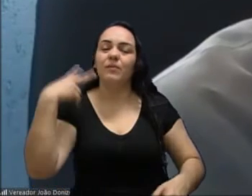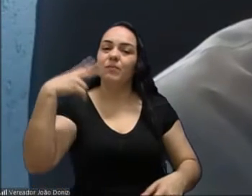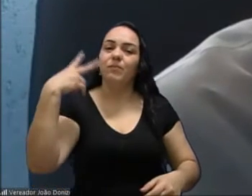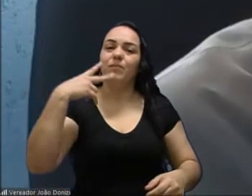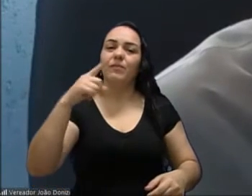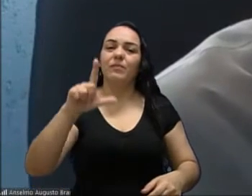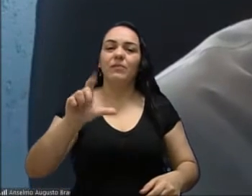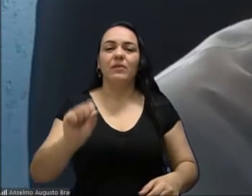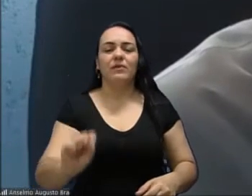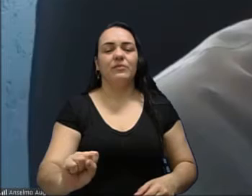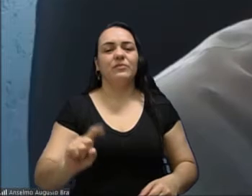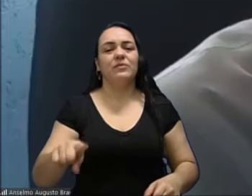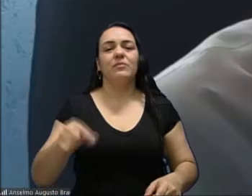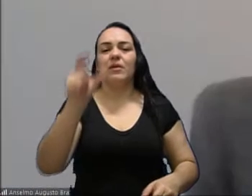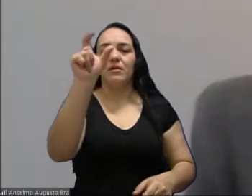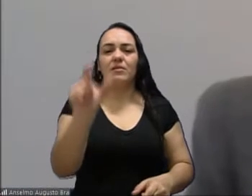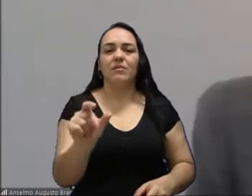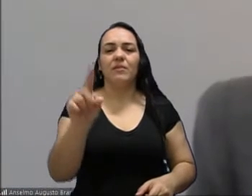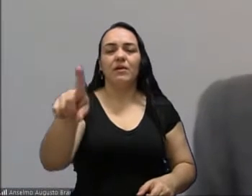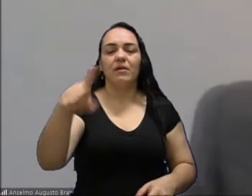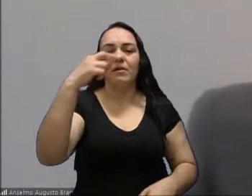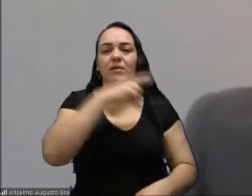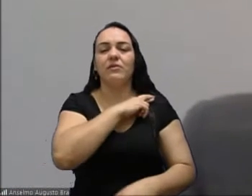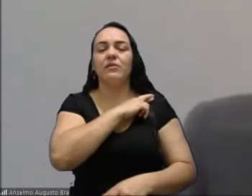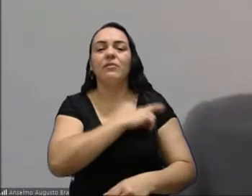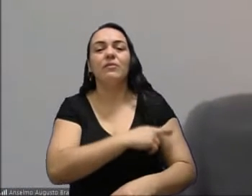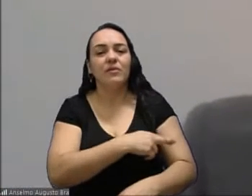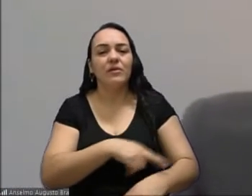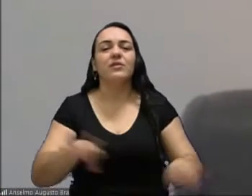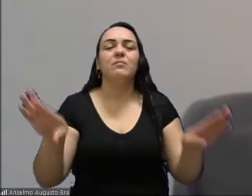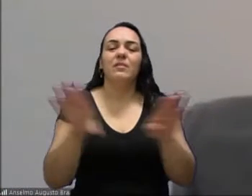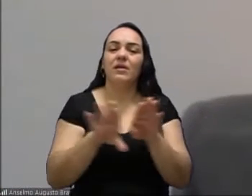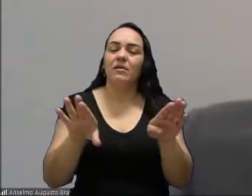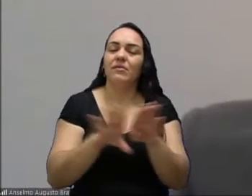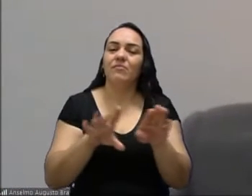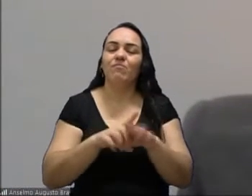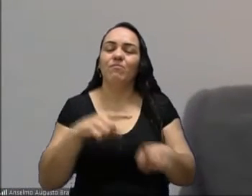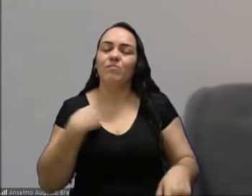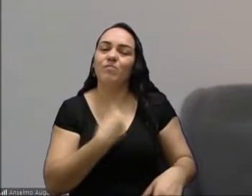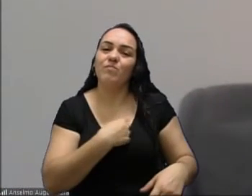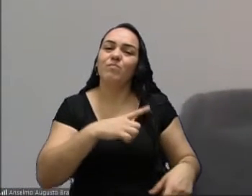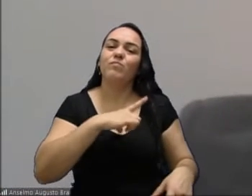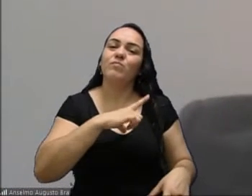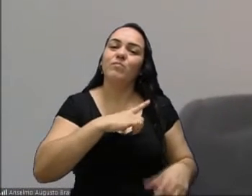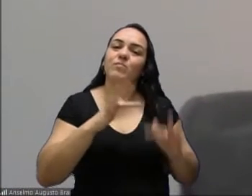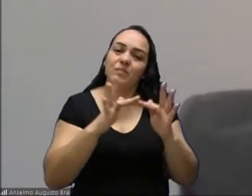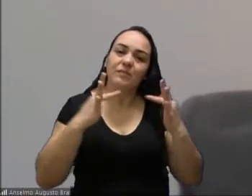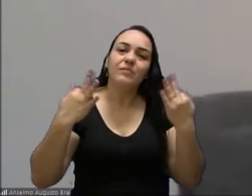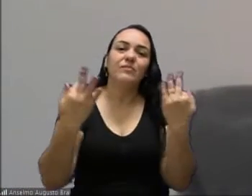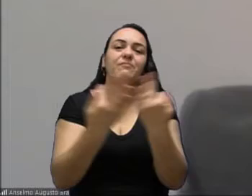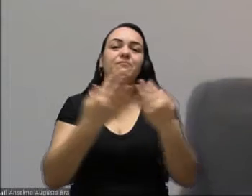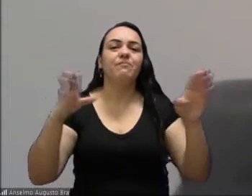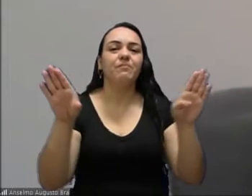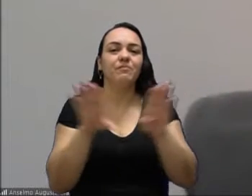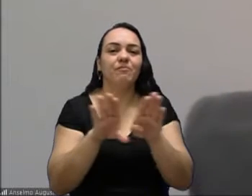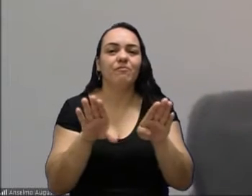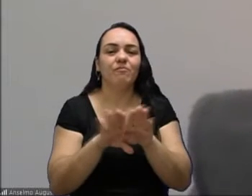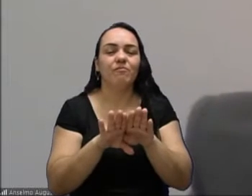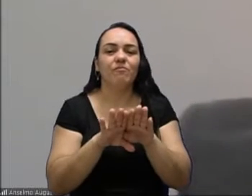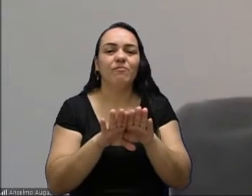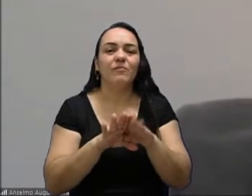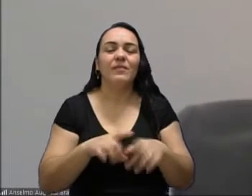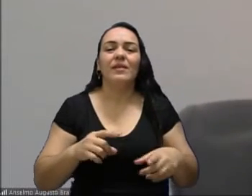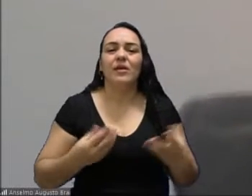Luiz Santos, e sim o ser humano Luiz Santos. Porque todos nós somos seres humanos, temos famílias, né. Então, muito tem se falado aí, né,